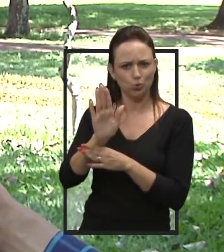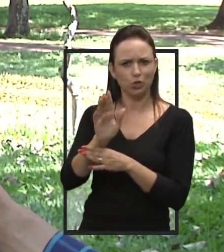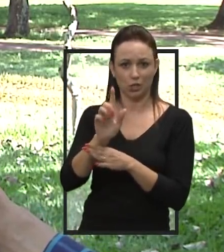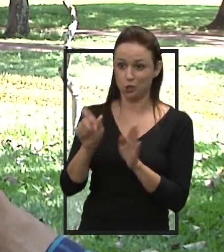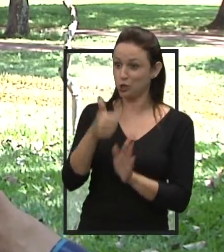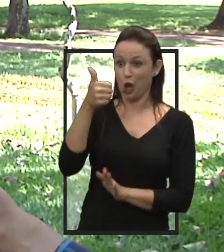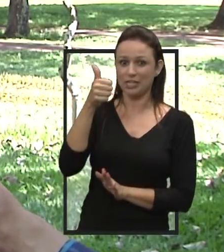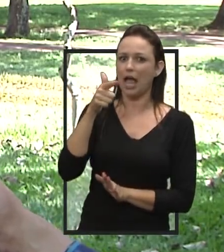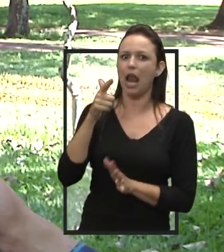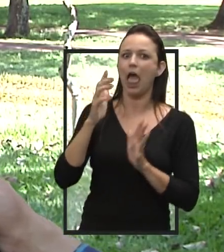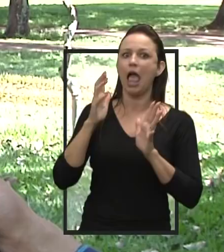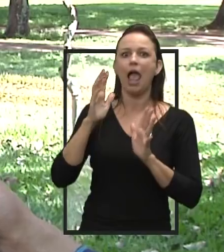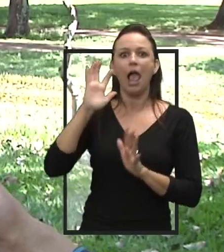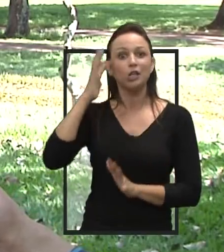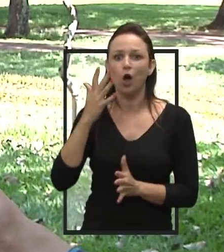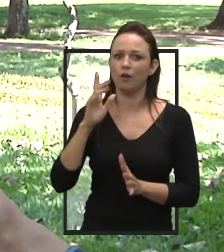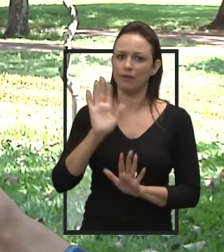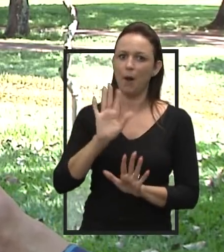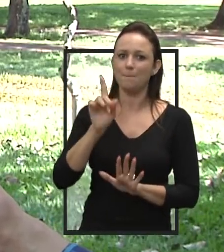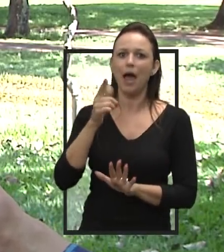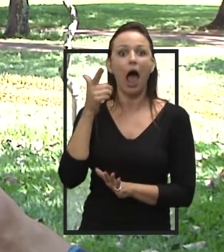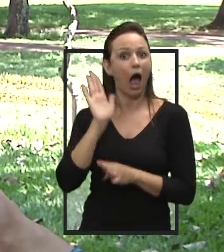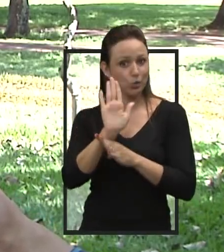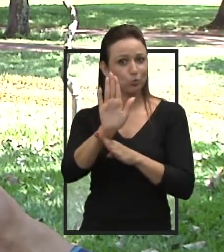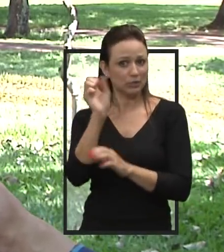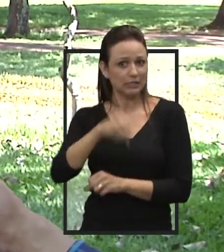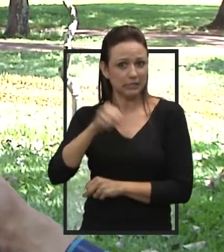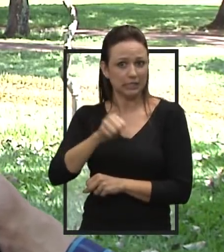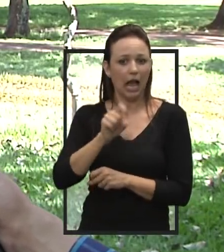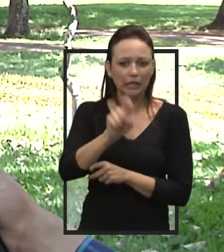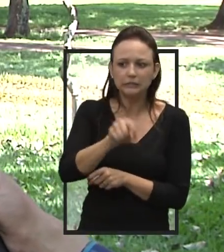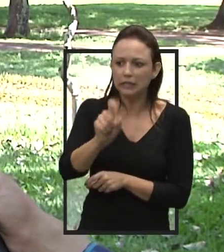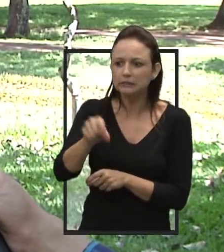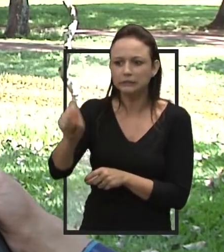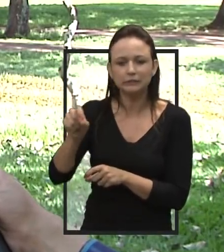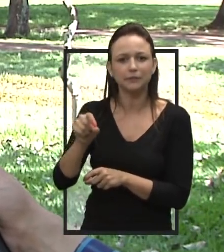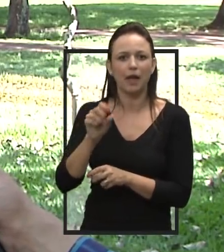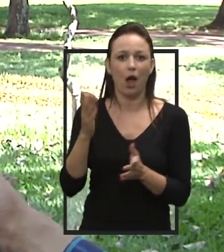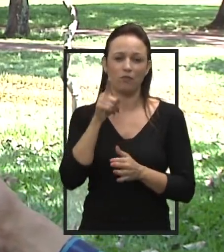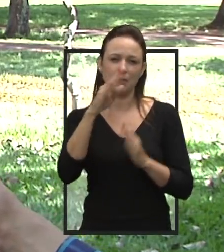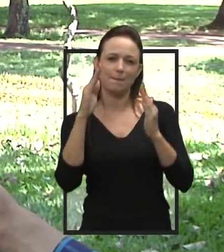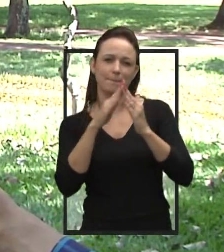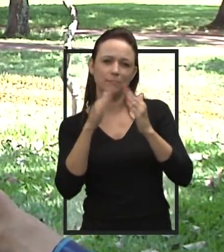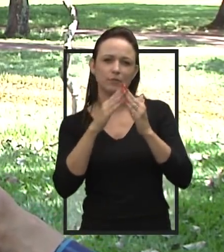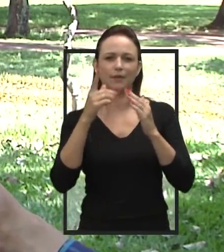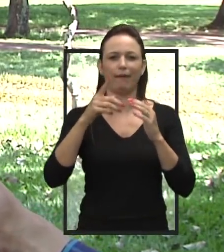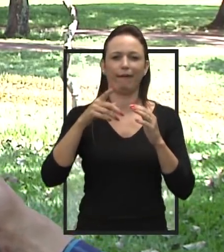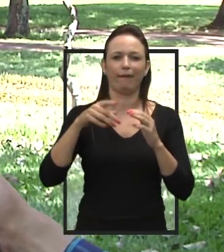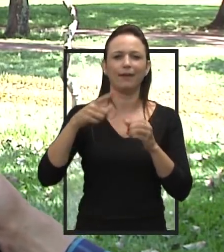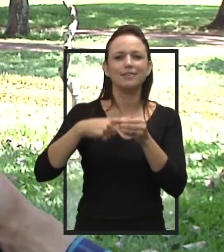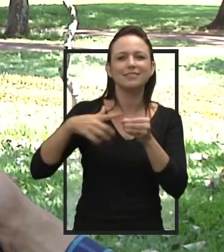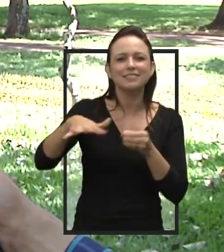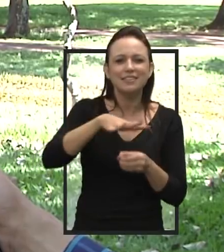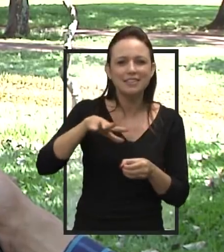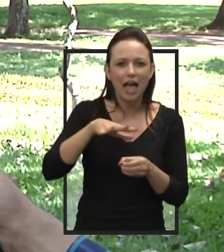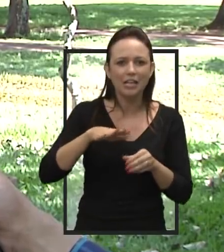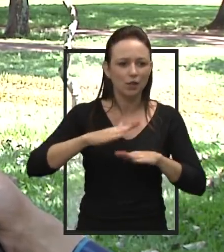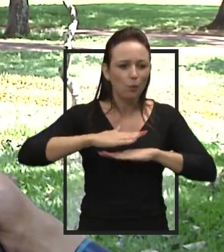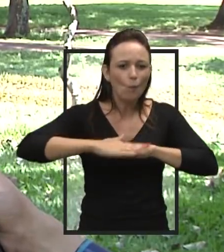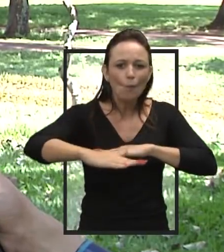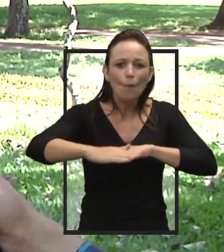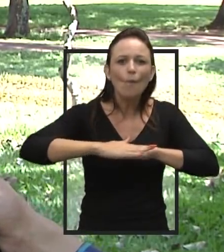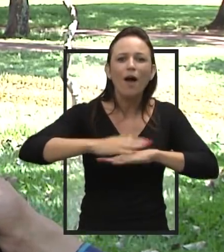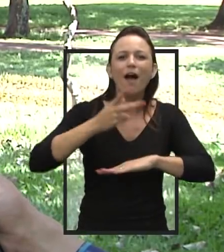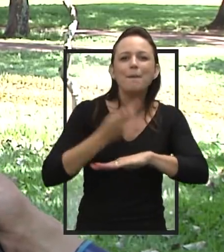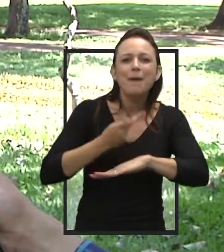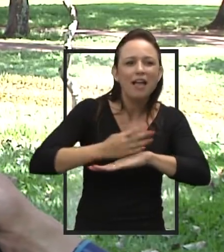Ela sozinha não vai resolver, mas ela ajuda bastante. Mas se você mora na cidade e o seu quintal é todinho cimentado, ela vai fazer o que